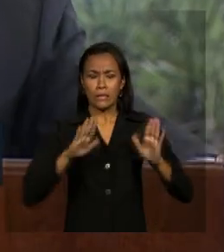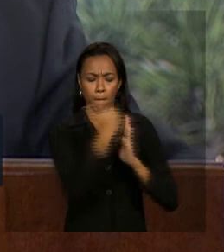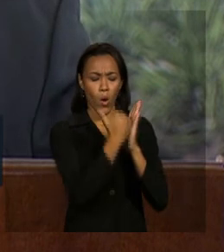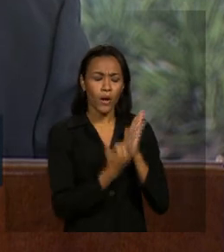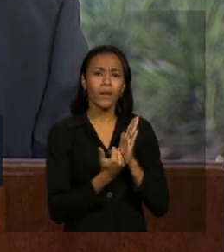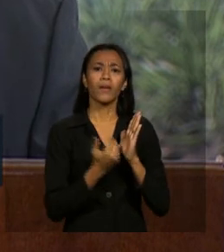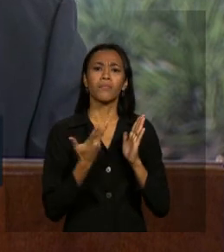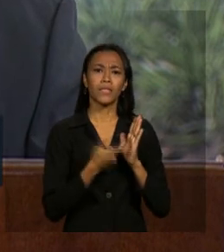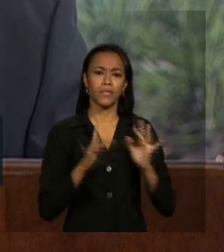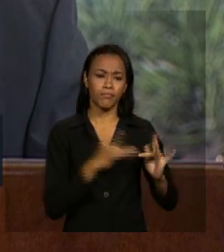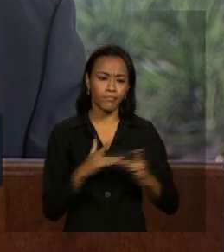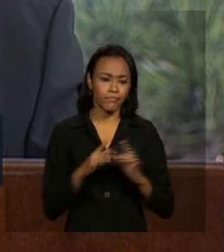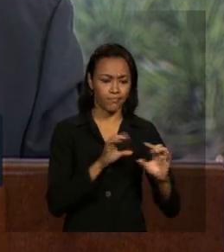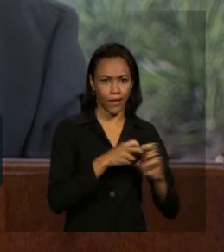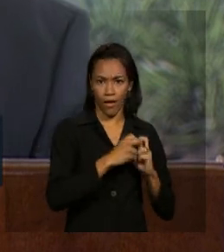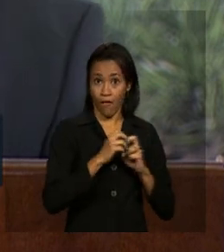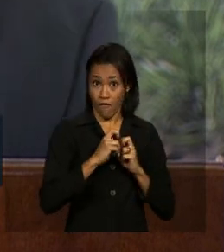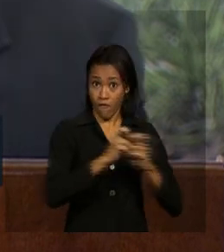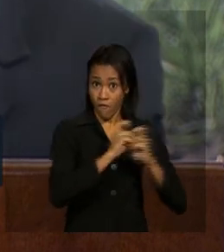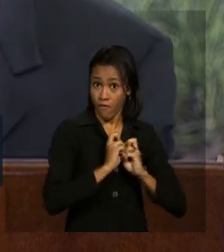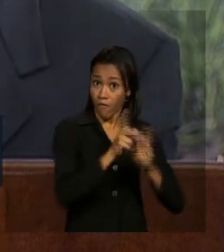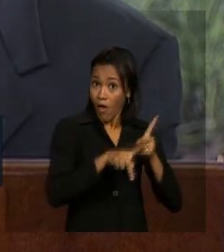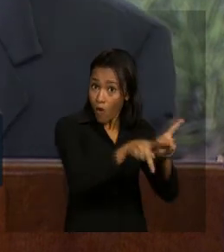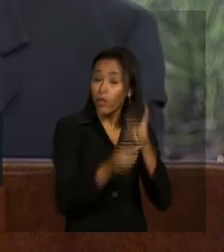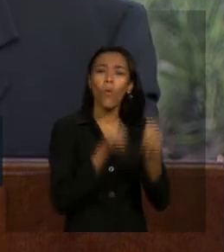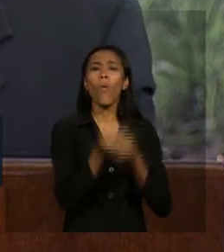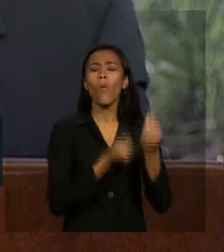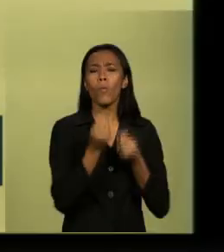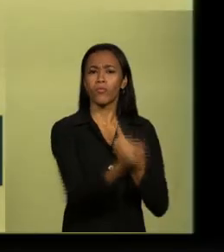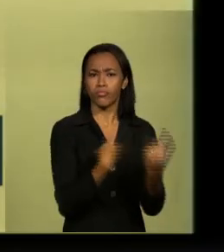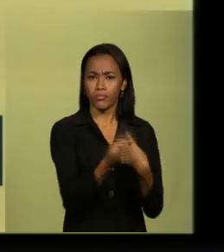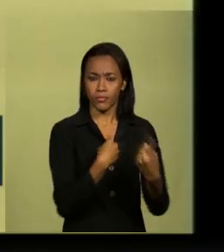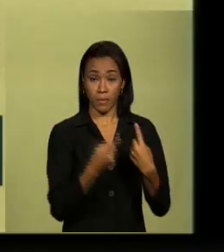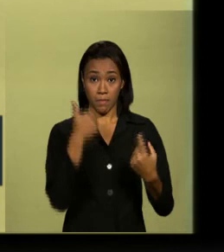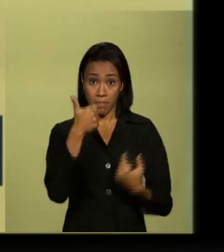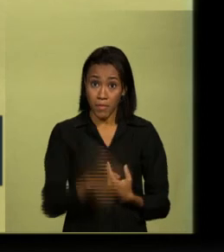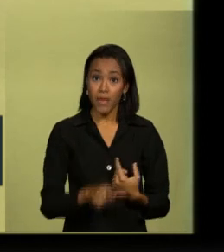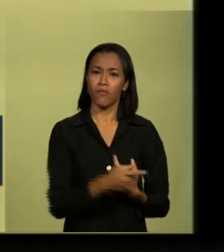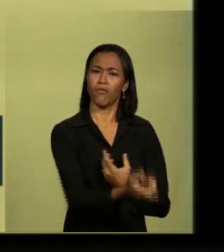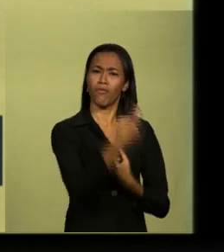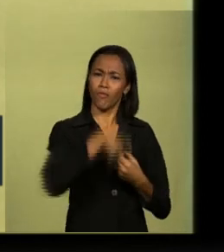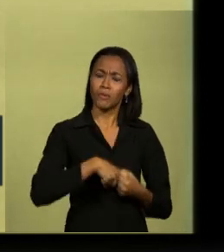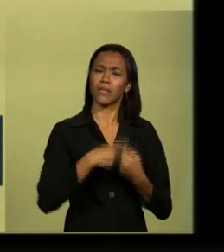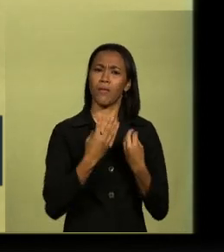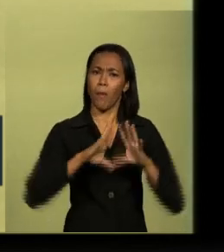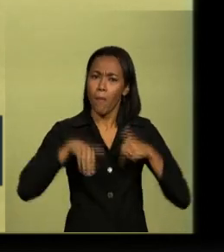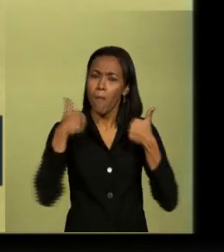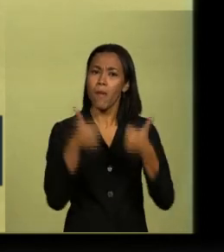em relação as ferrovias e primeiro lugar resgatar as ferrovias brasileiras